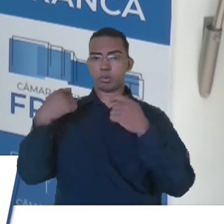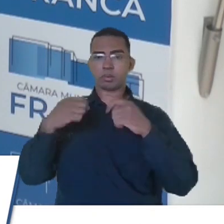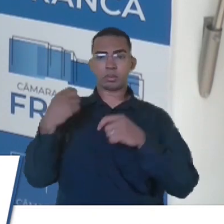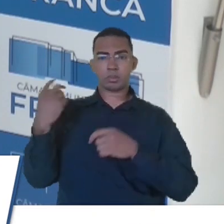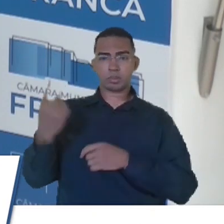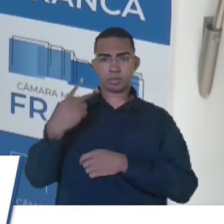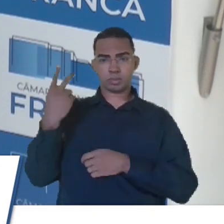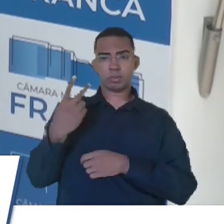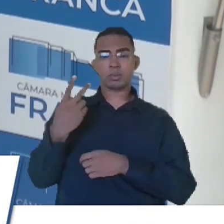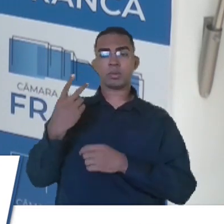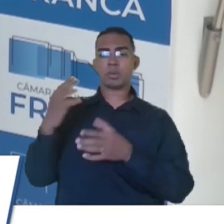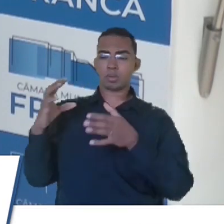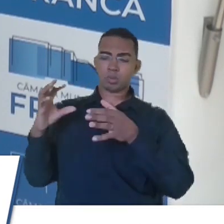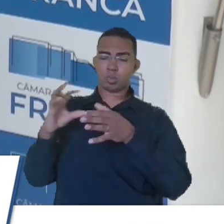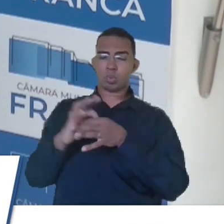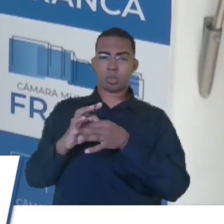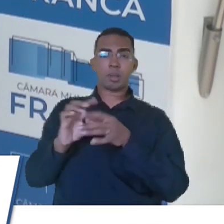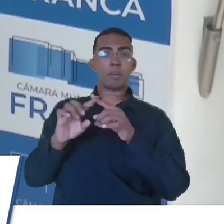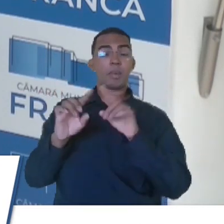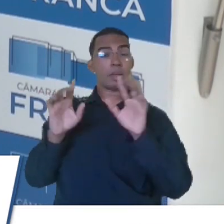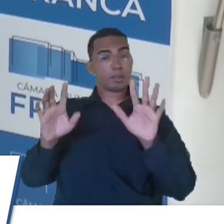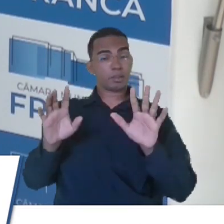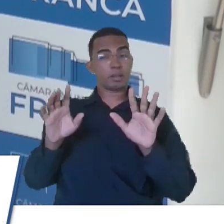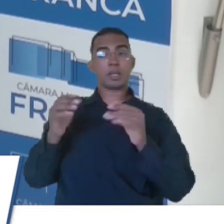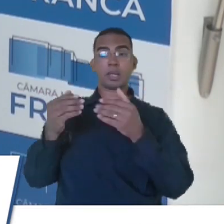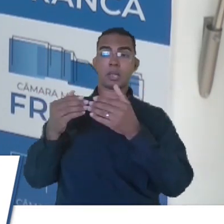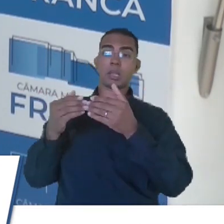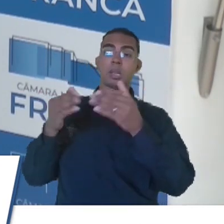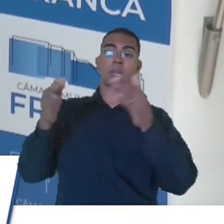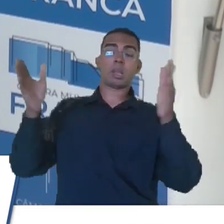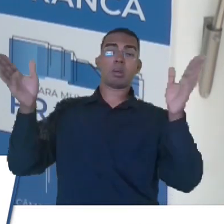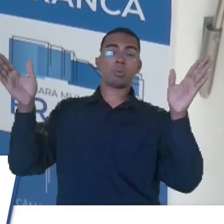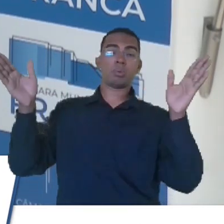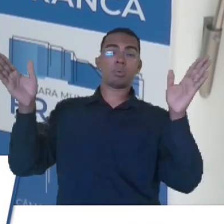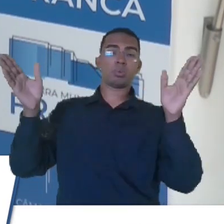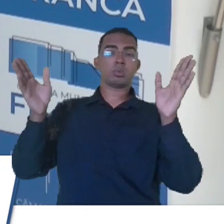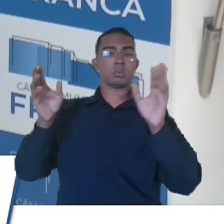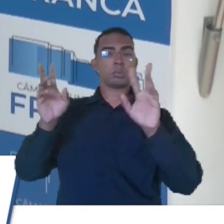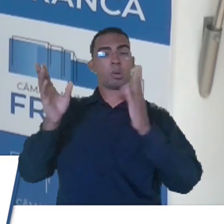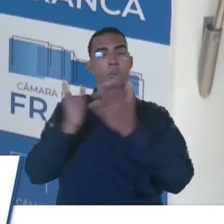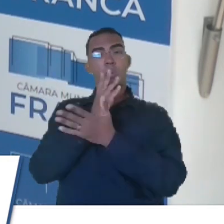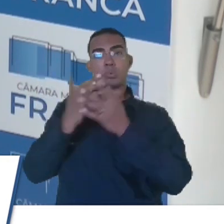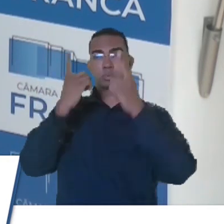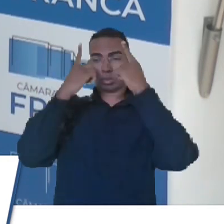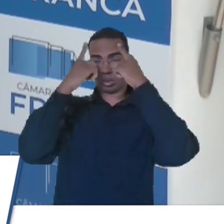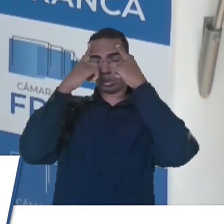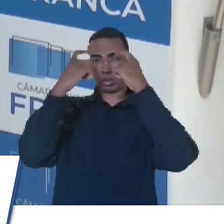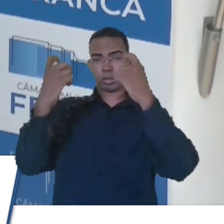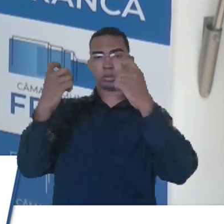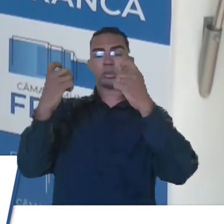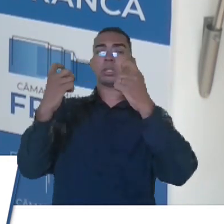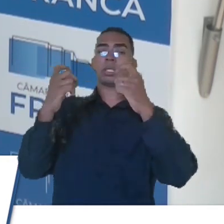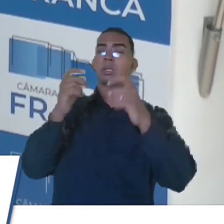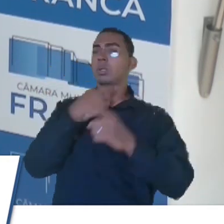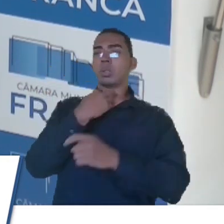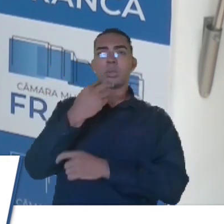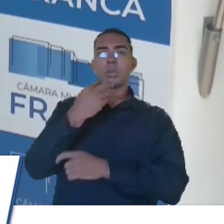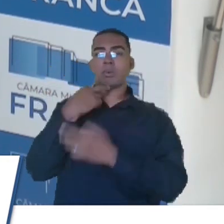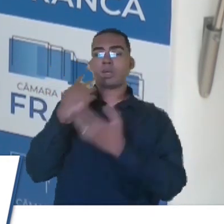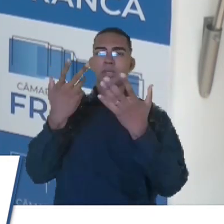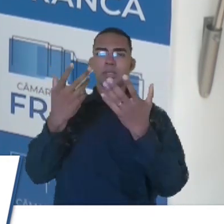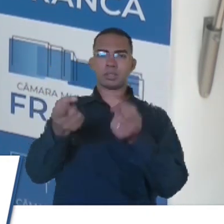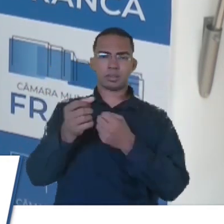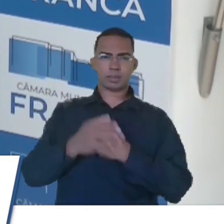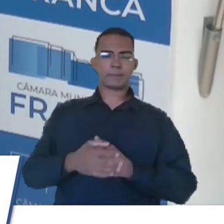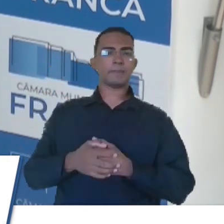como integração, mas, por outro lado, ela abre espaço para esse tipo de violência que a gente não pode admitir. Então,